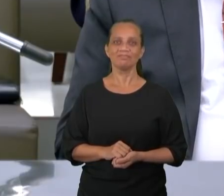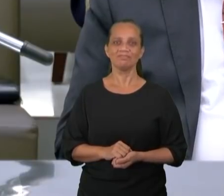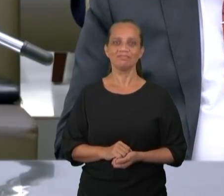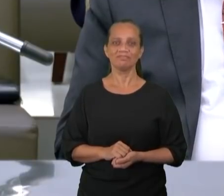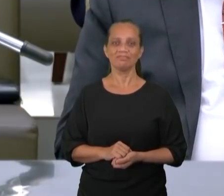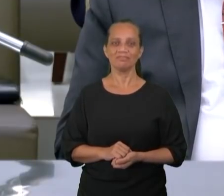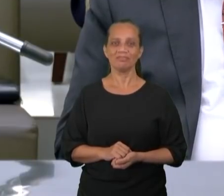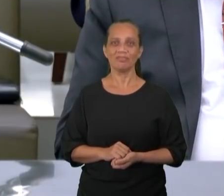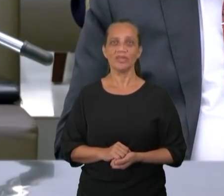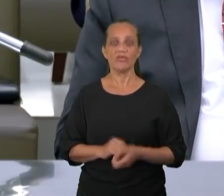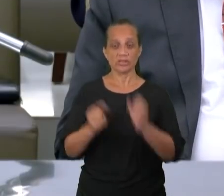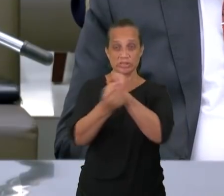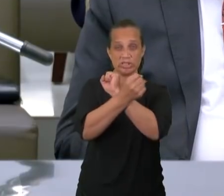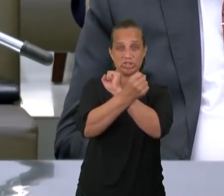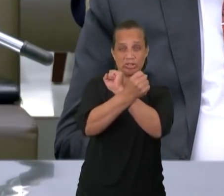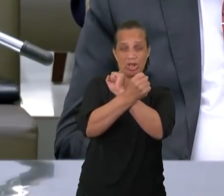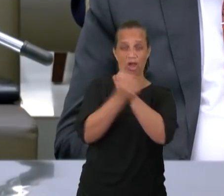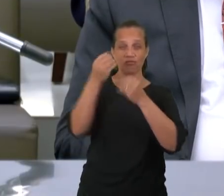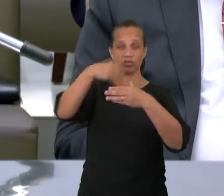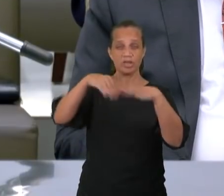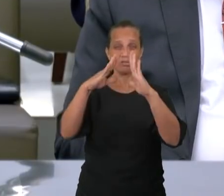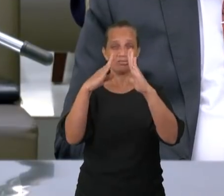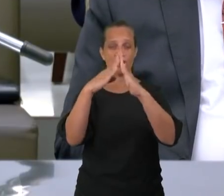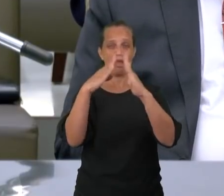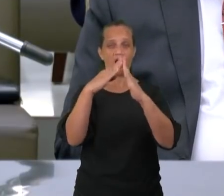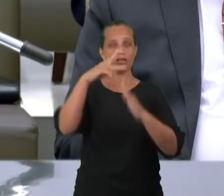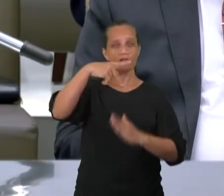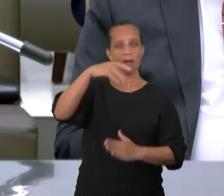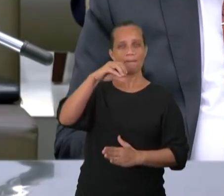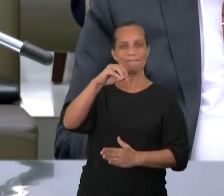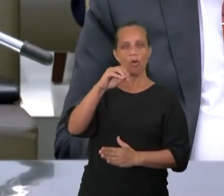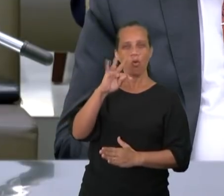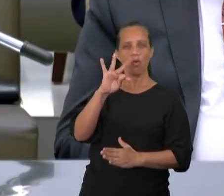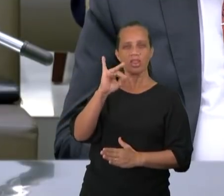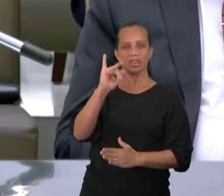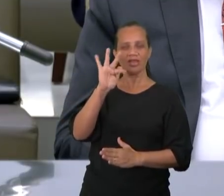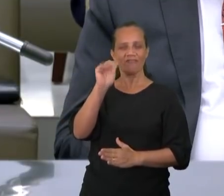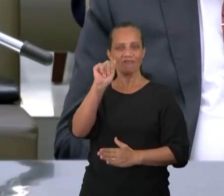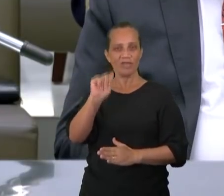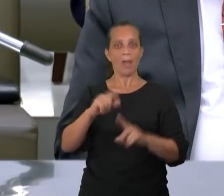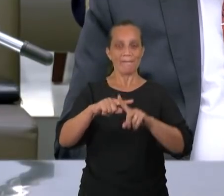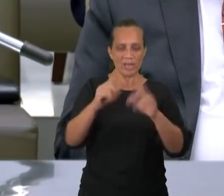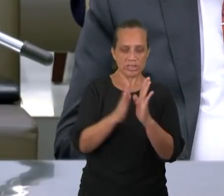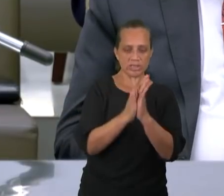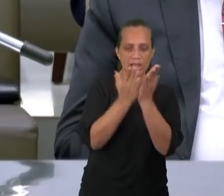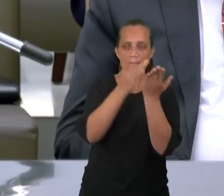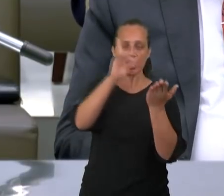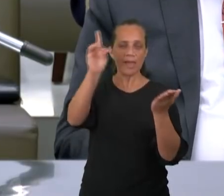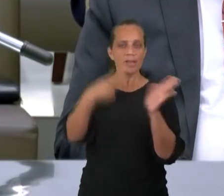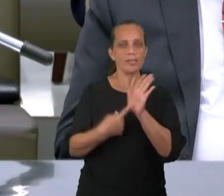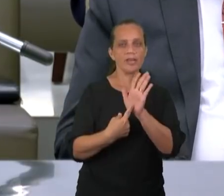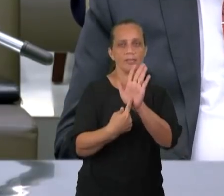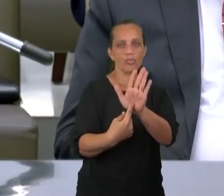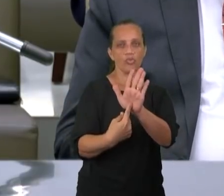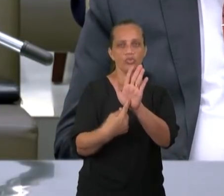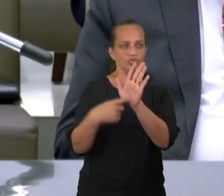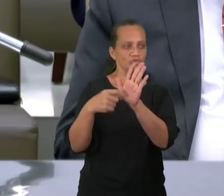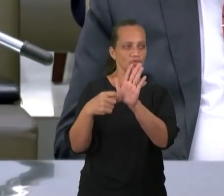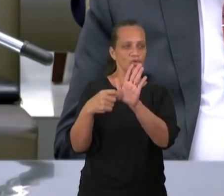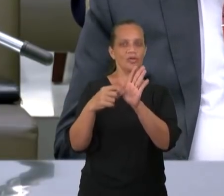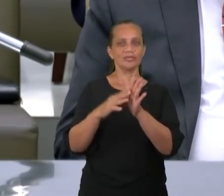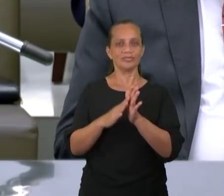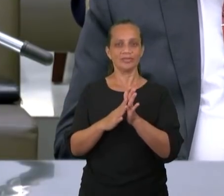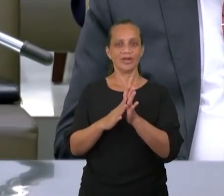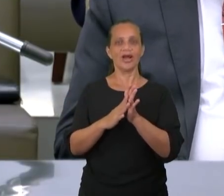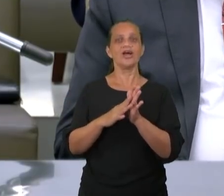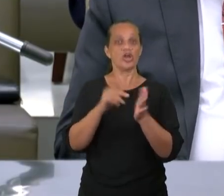Vai ser escravo doméstico na casa de Potifar. Mas a minha Bíblia, irmãos, registra. Aleluia.